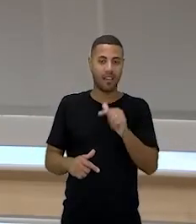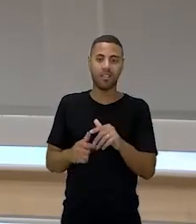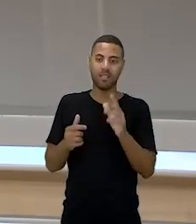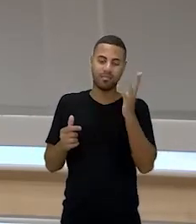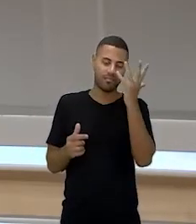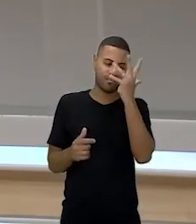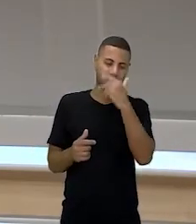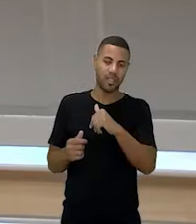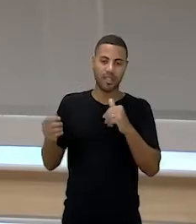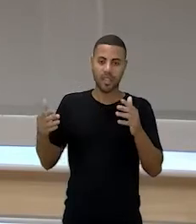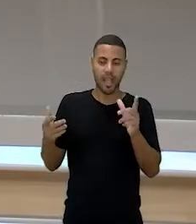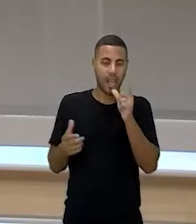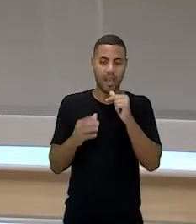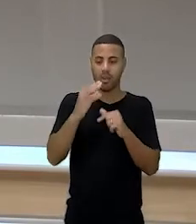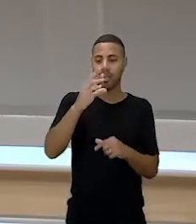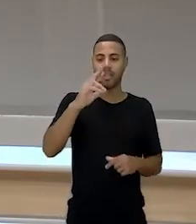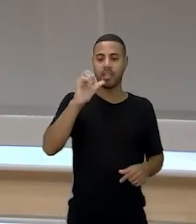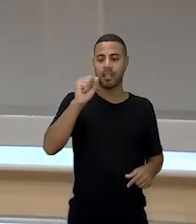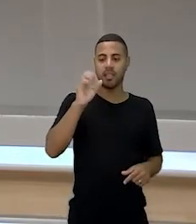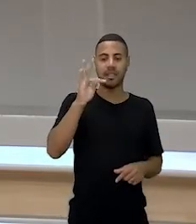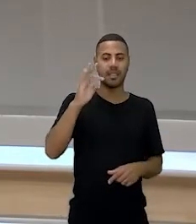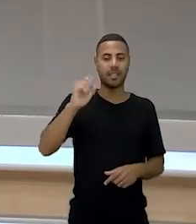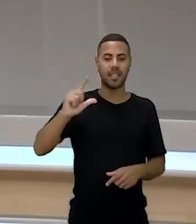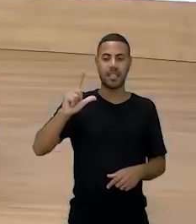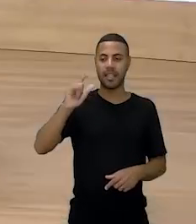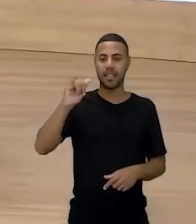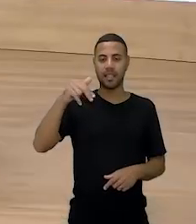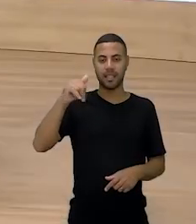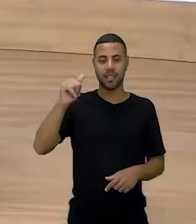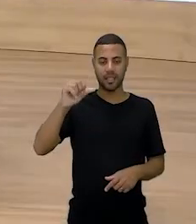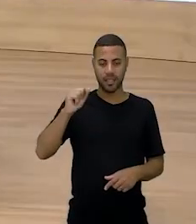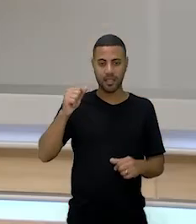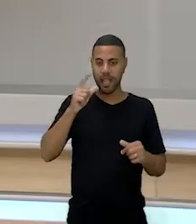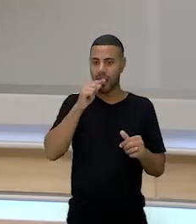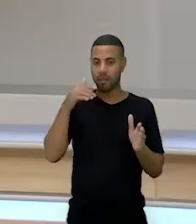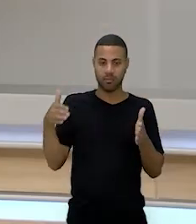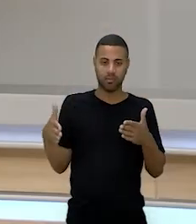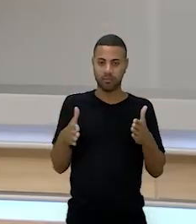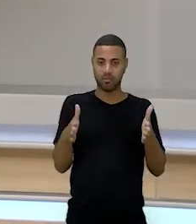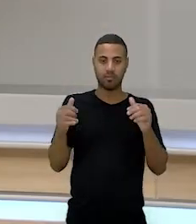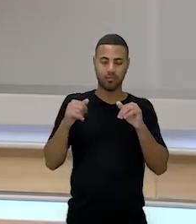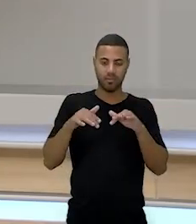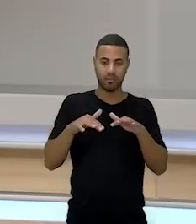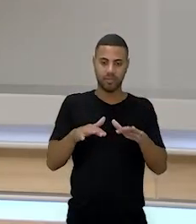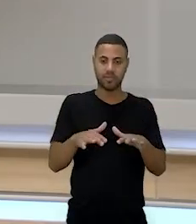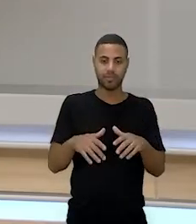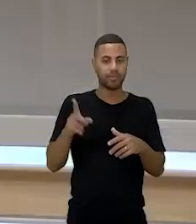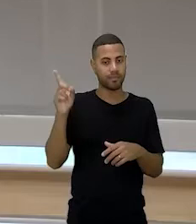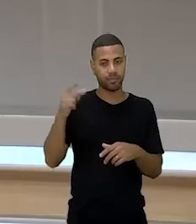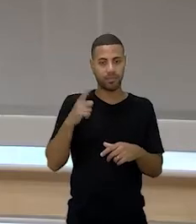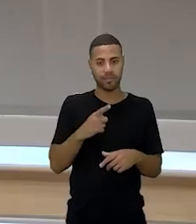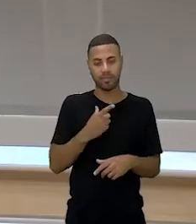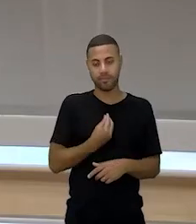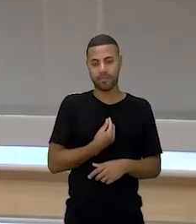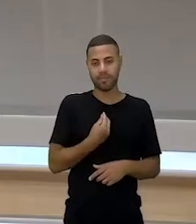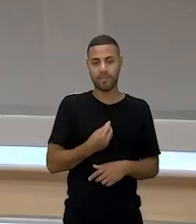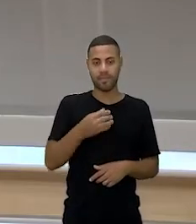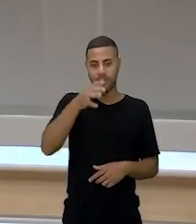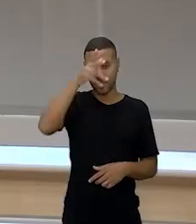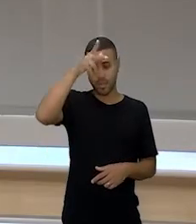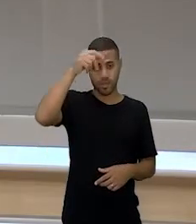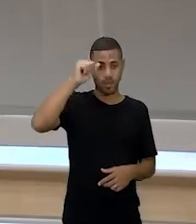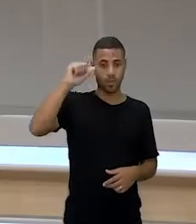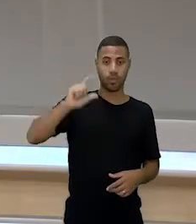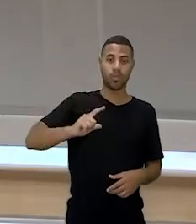dessas águas cristalinas. Não sei, já ouviu falar naquelas regiões lá, por exemplo, Bonito, né? Mato Grosso do Sul,